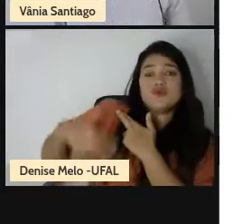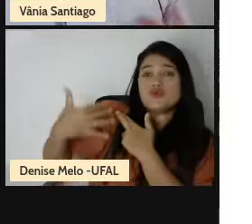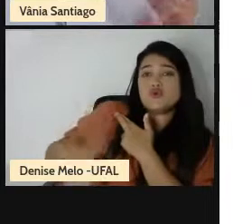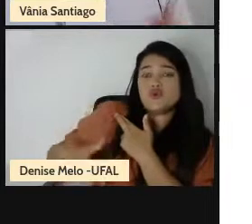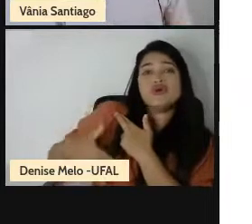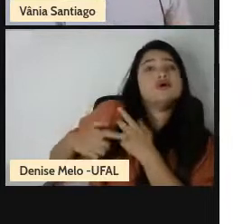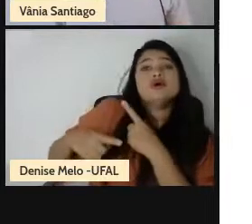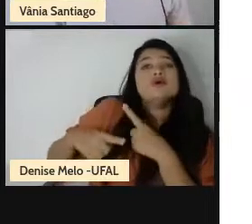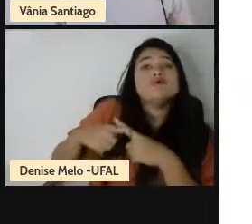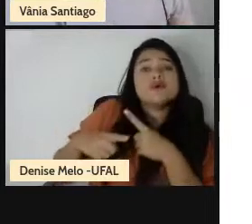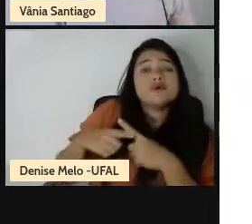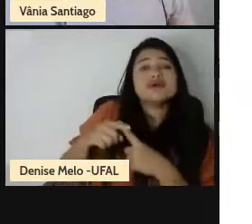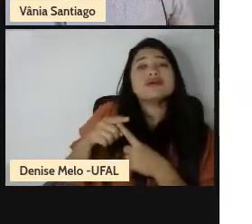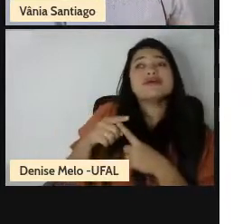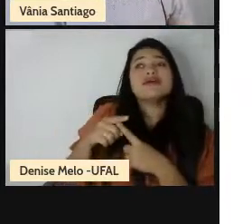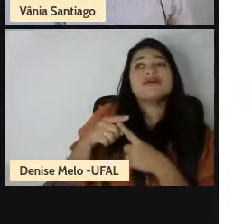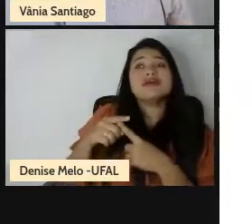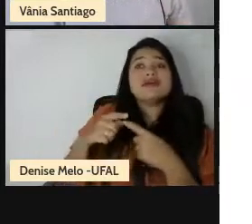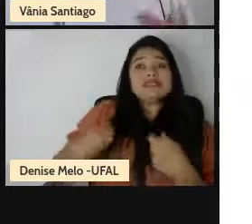porque a dependência